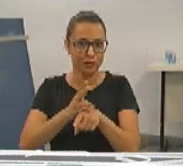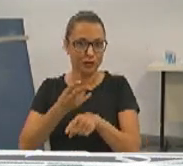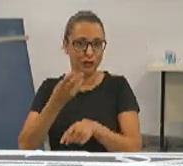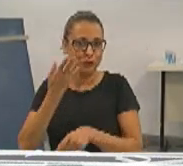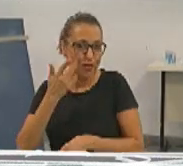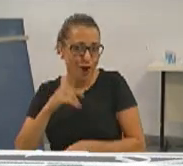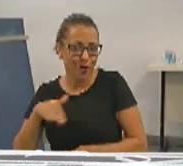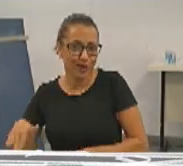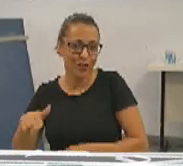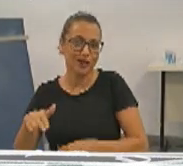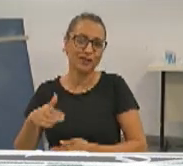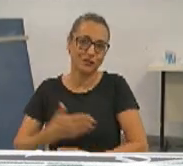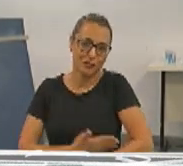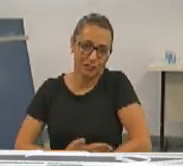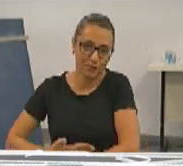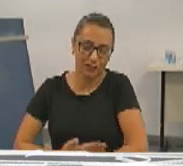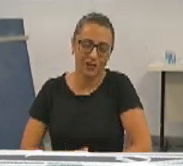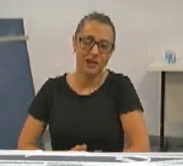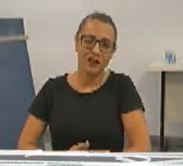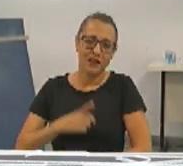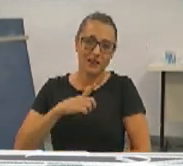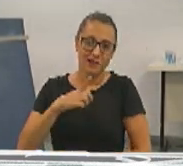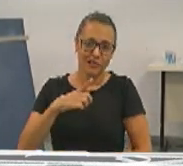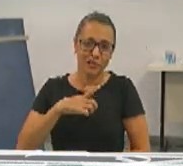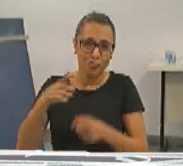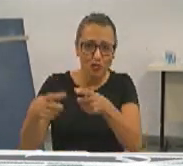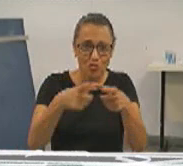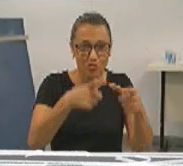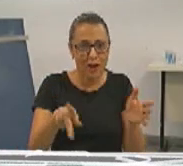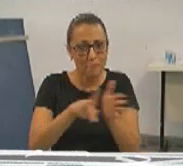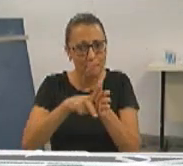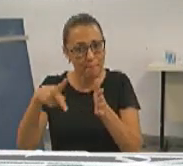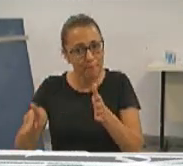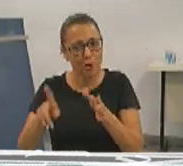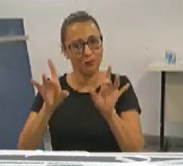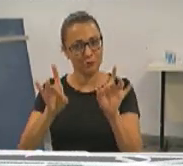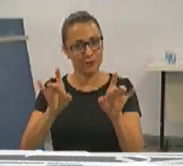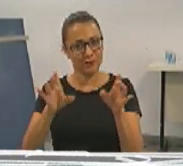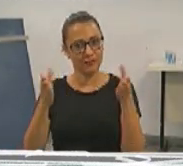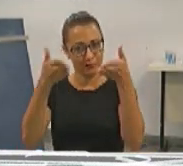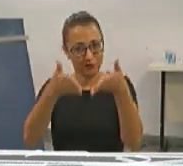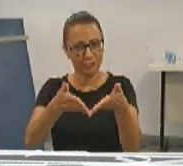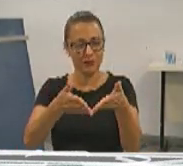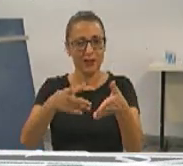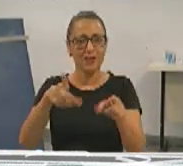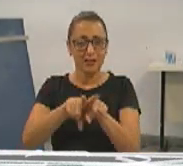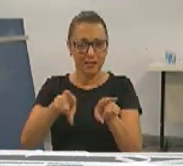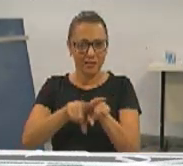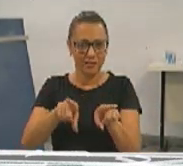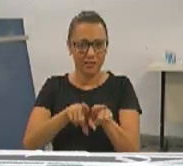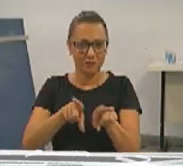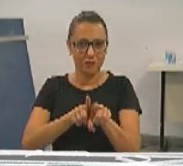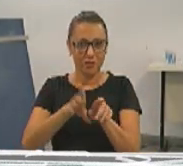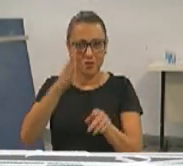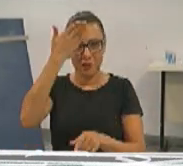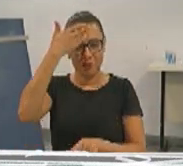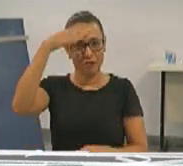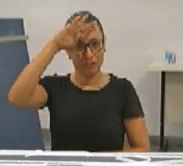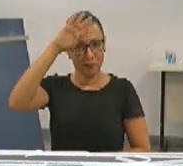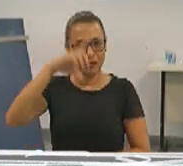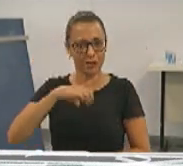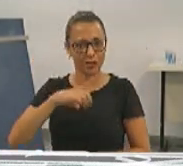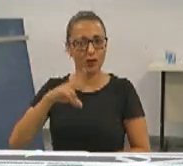de tratamento intensiva especializada da macro-região, além de uma estrutura que conta com enfermaria pediátrica, UCI e